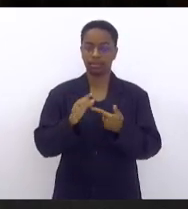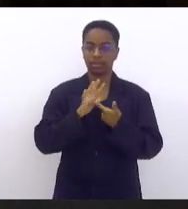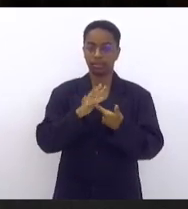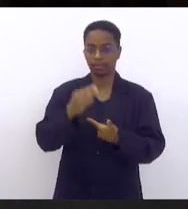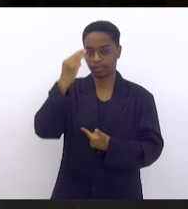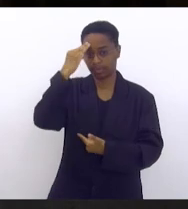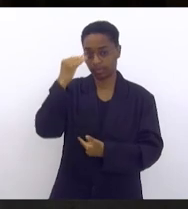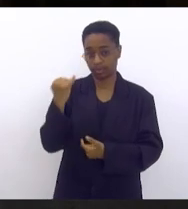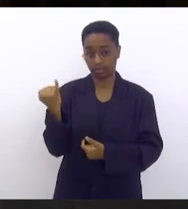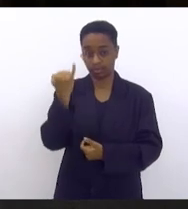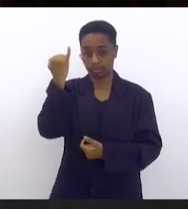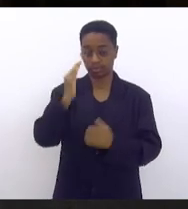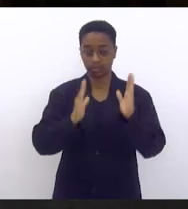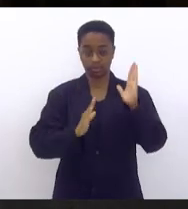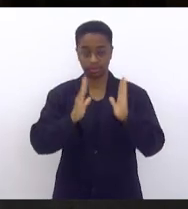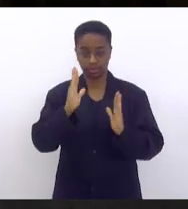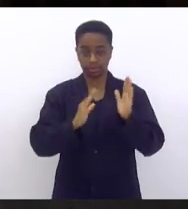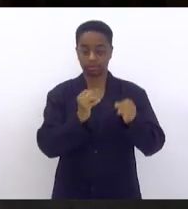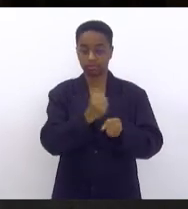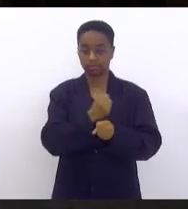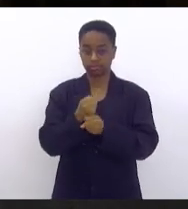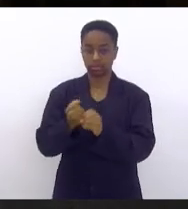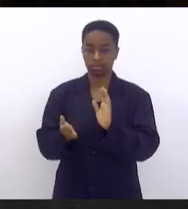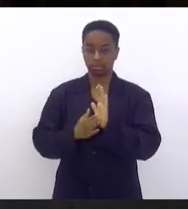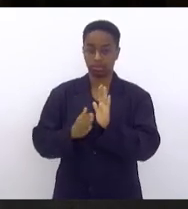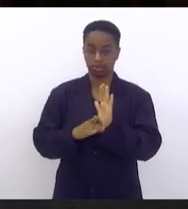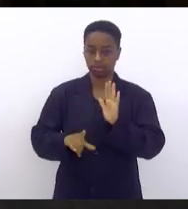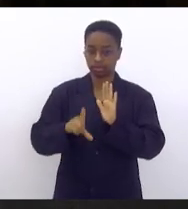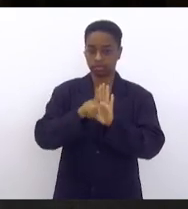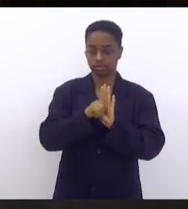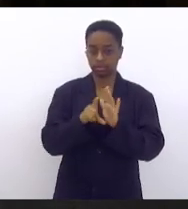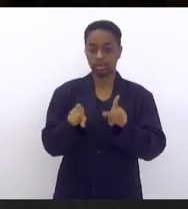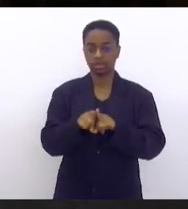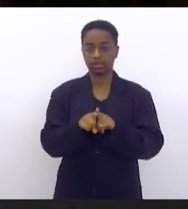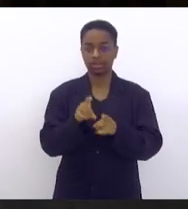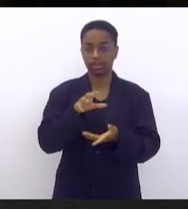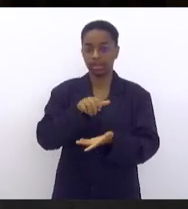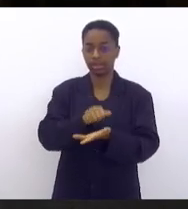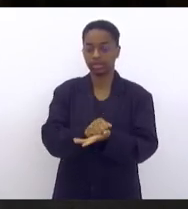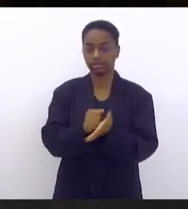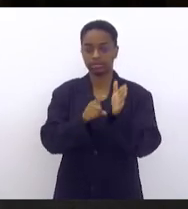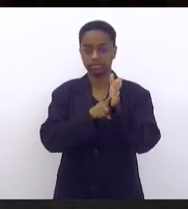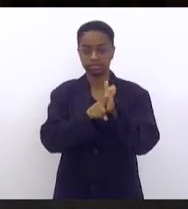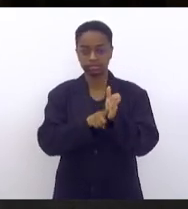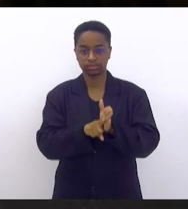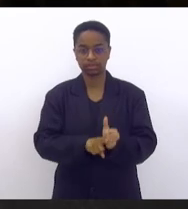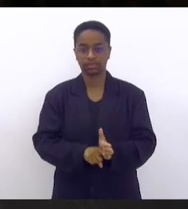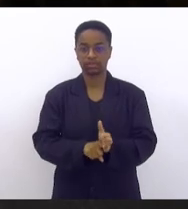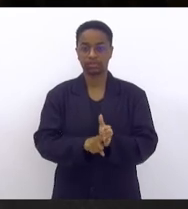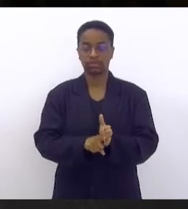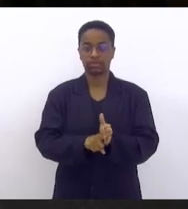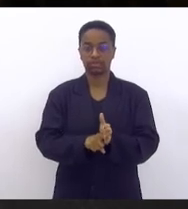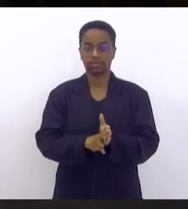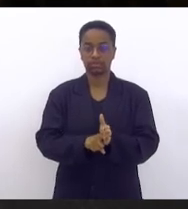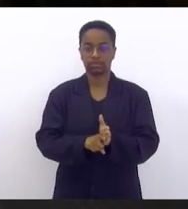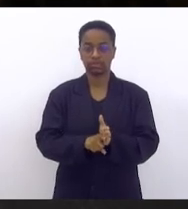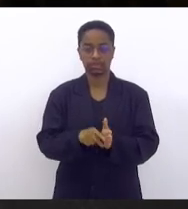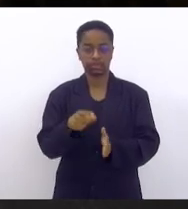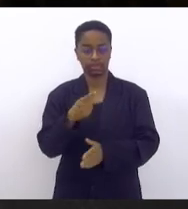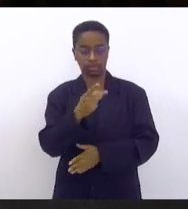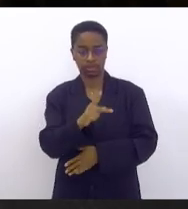do período em que foi construída a proposta da lei. Quero registrar aqui a consulta, em público, a consulta que o